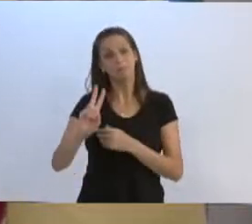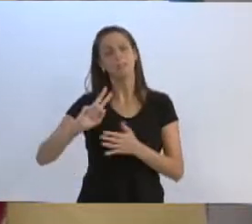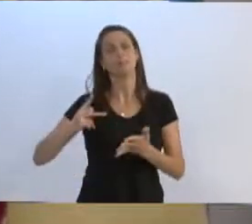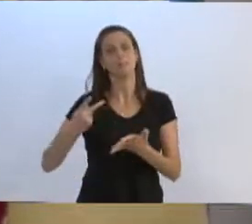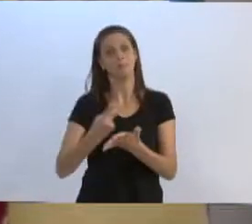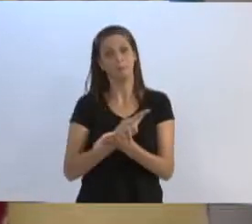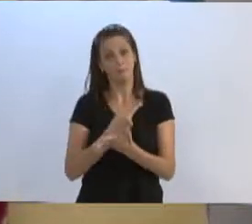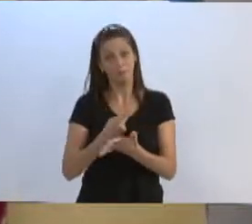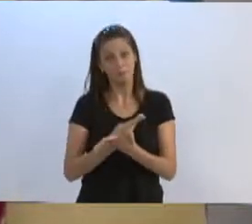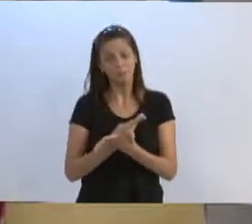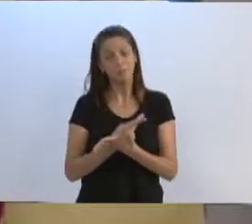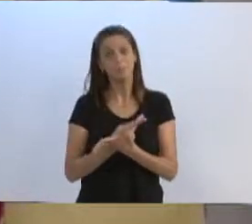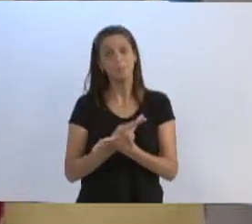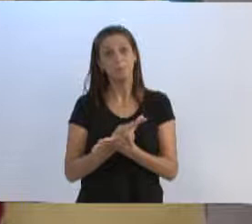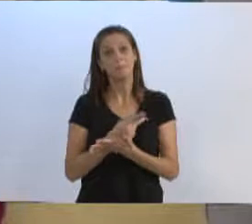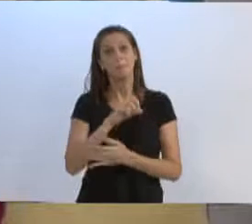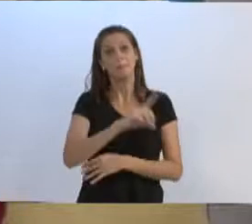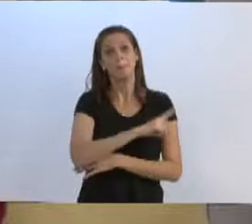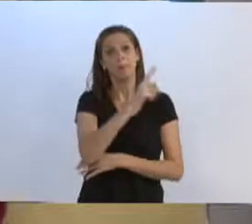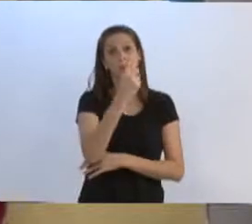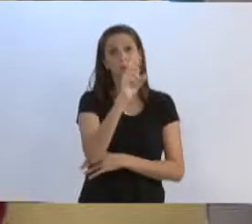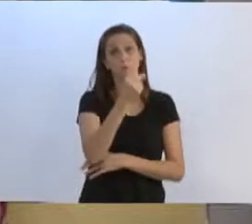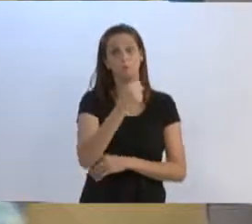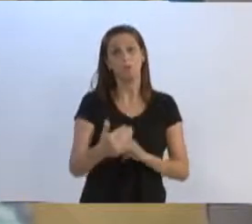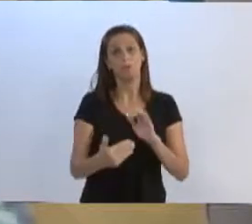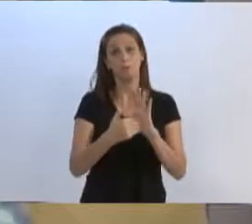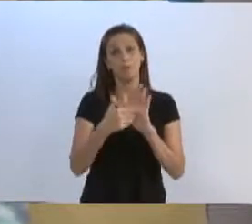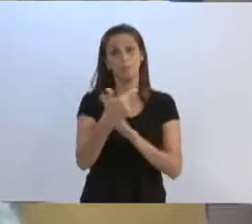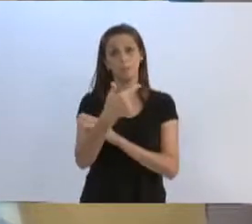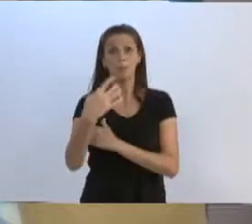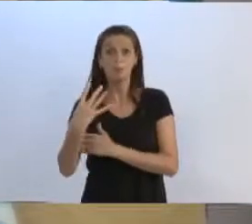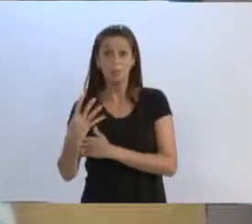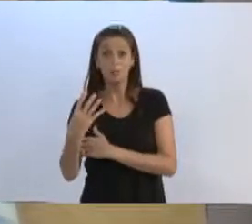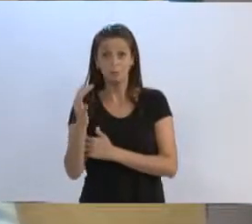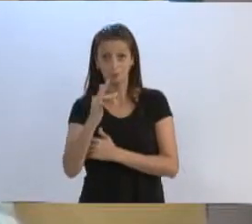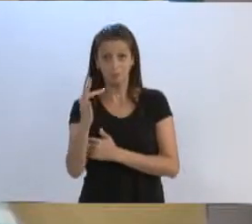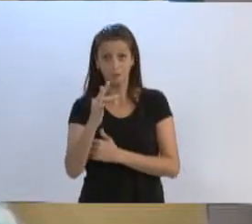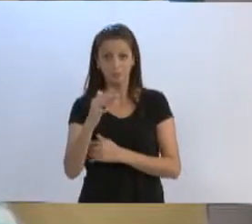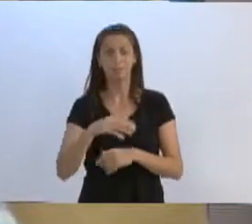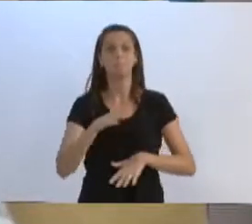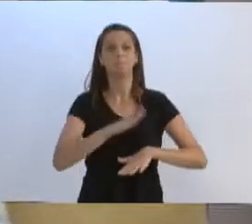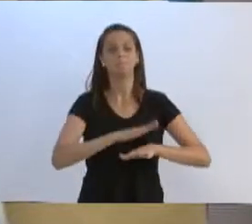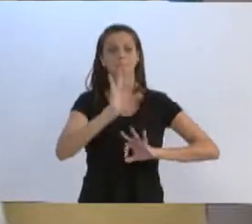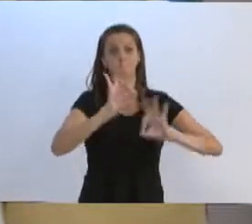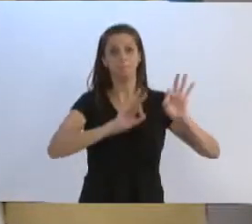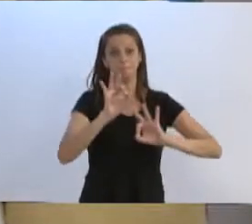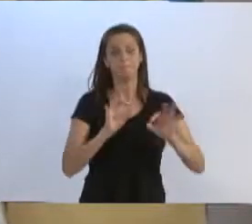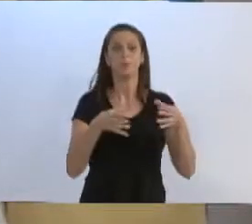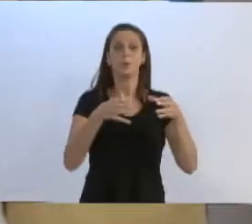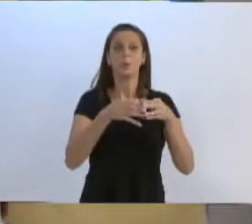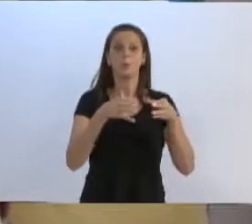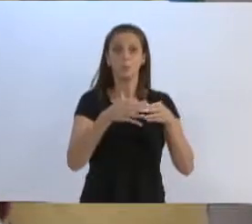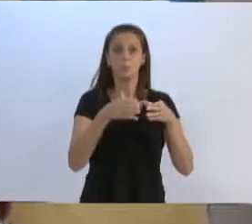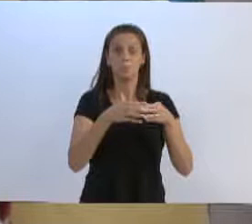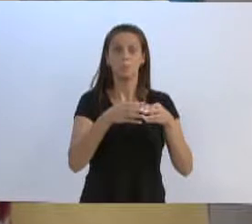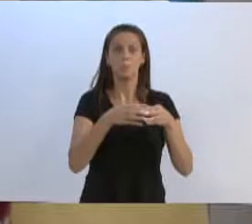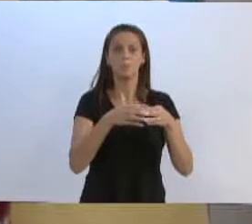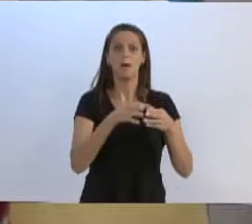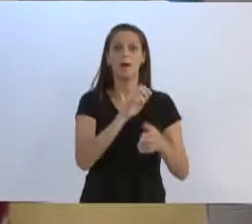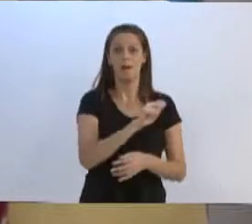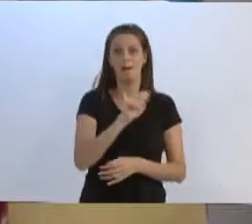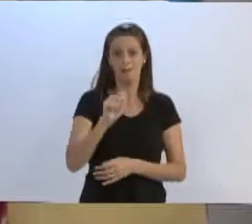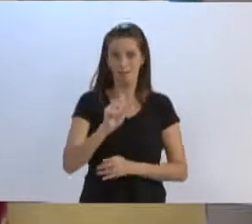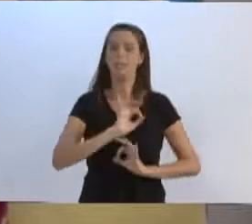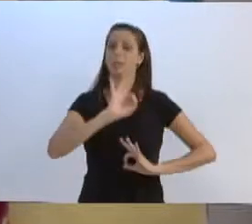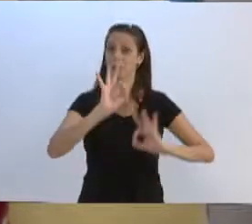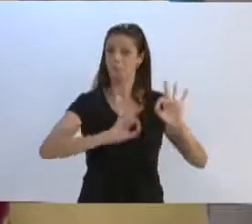sendo realizado do dia 18 até o dia 24, organizado pelos grupos de Alcoólatros